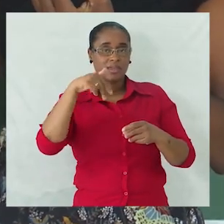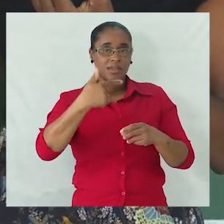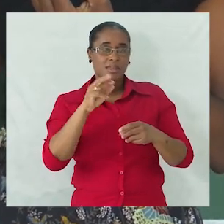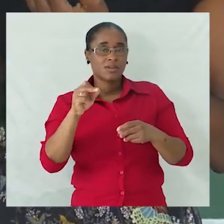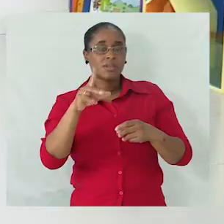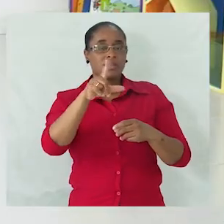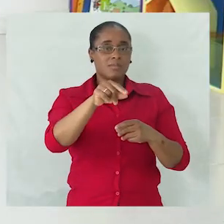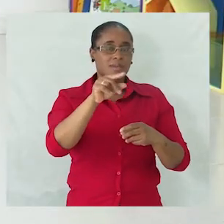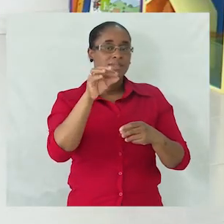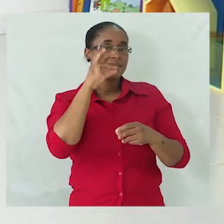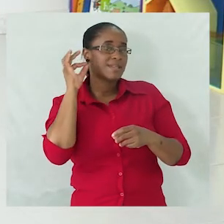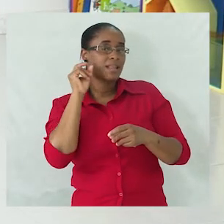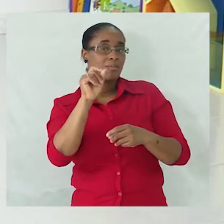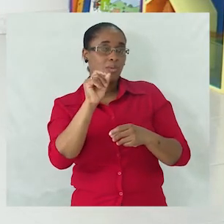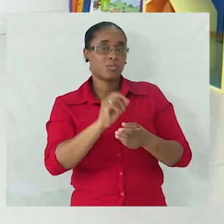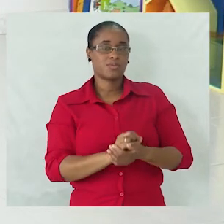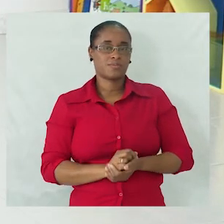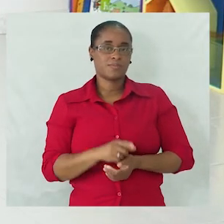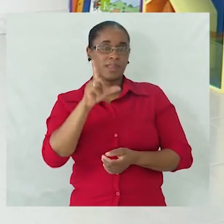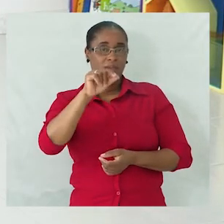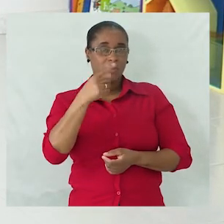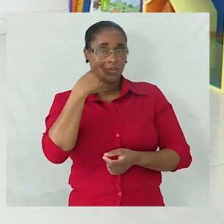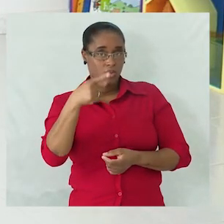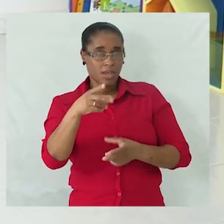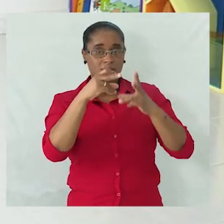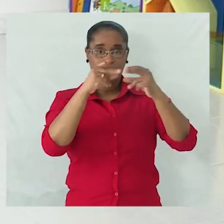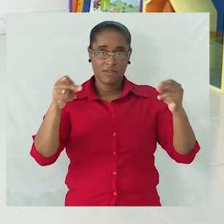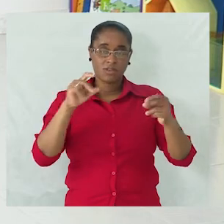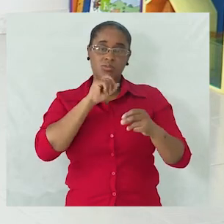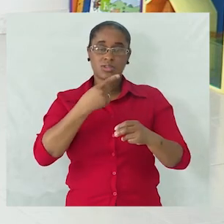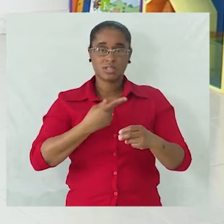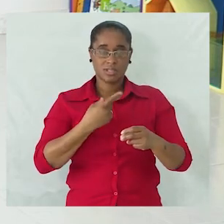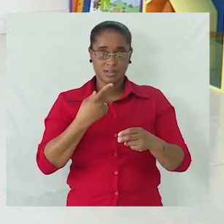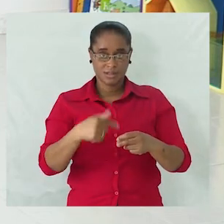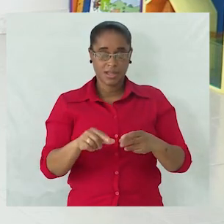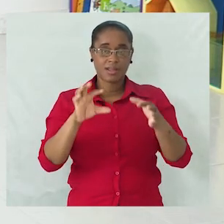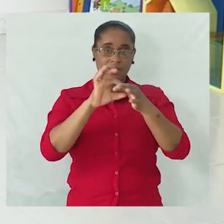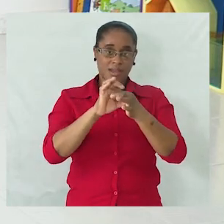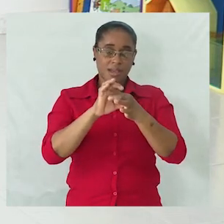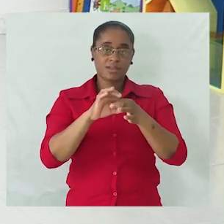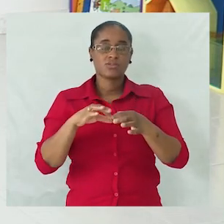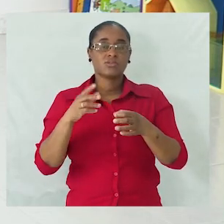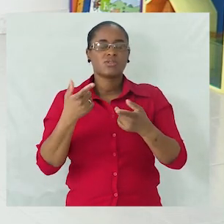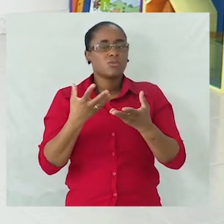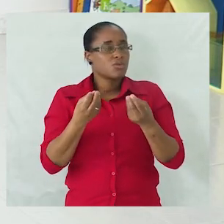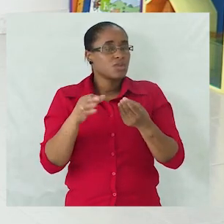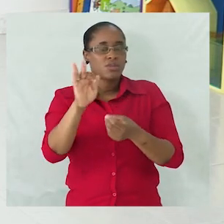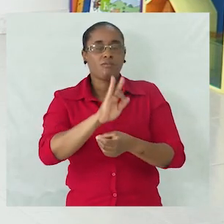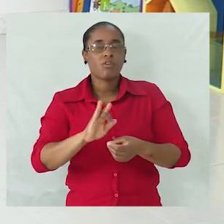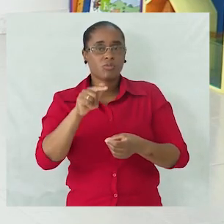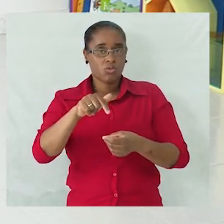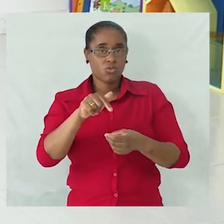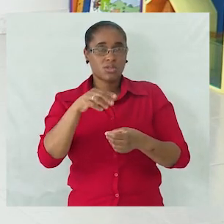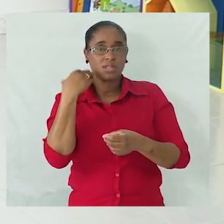pontuação. Também vimos que essas frases podem estar associadas a diversas formas, e hoje na aula nós vimos